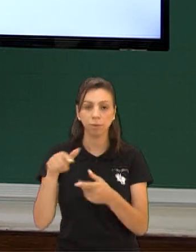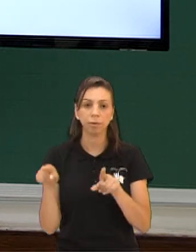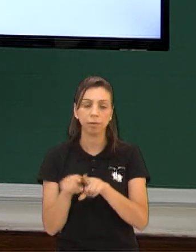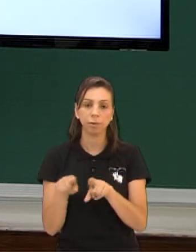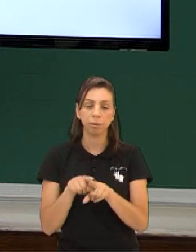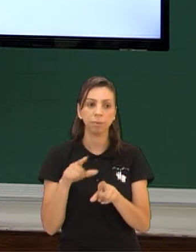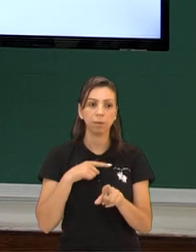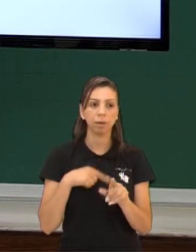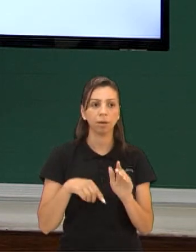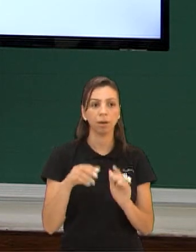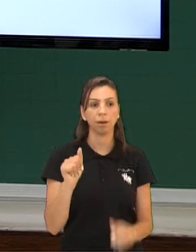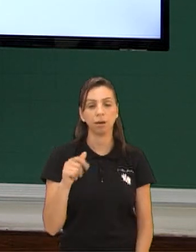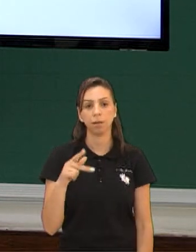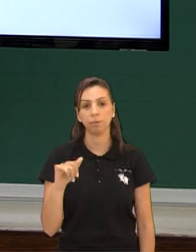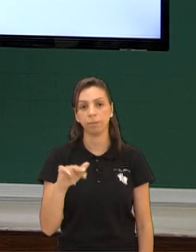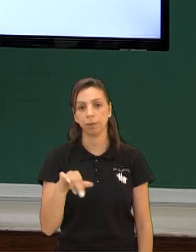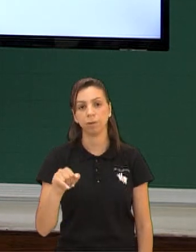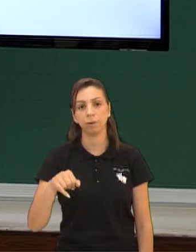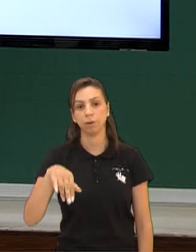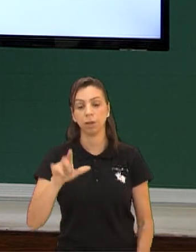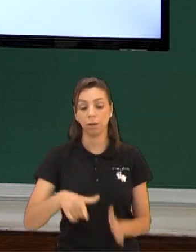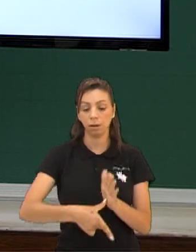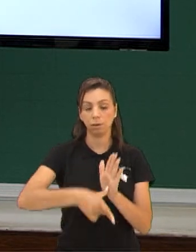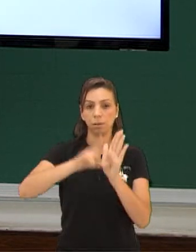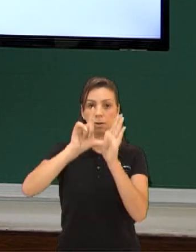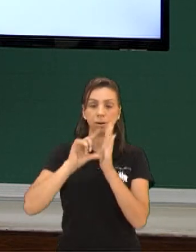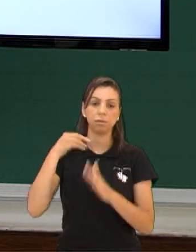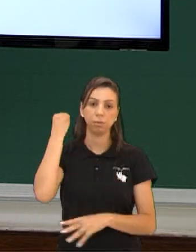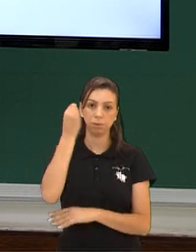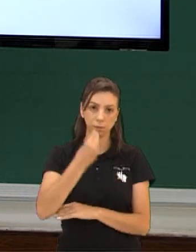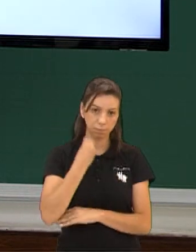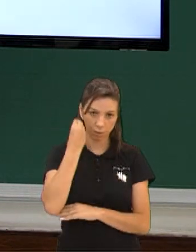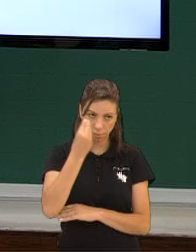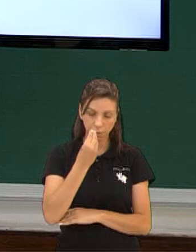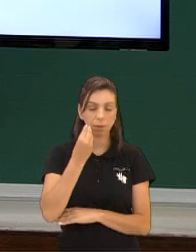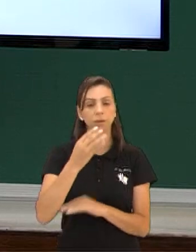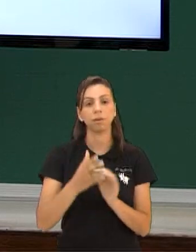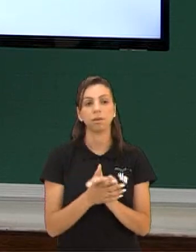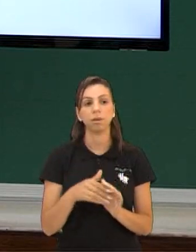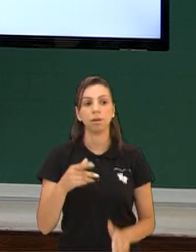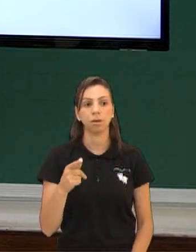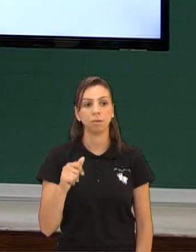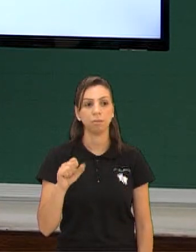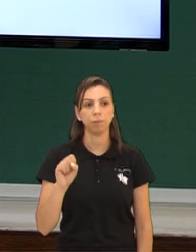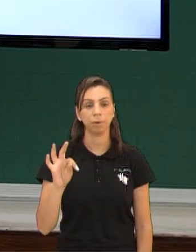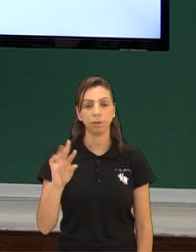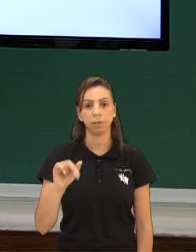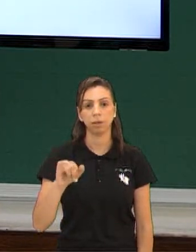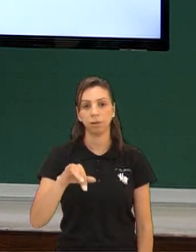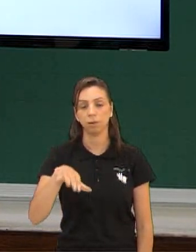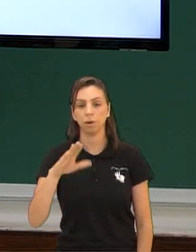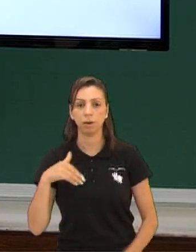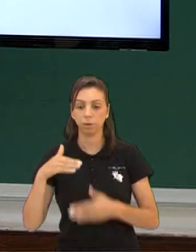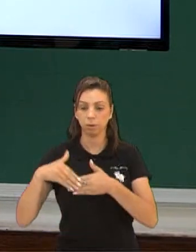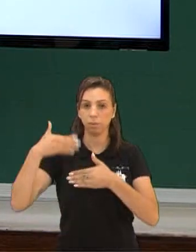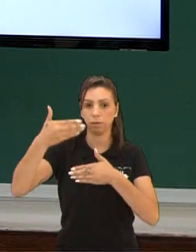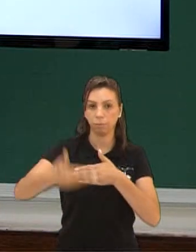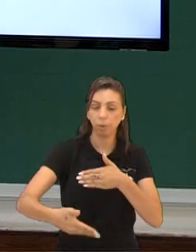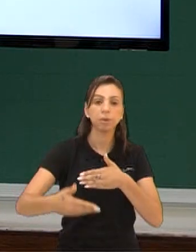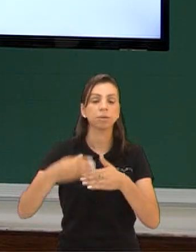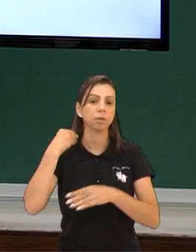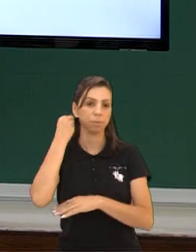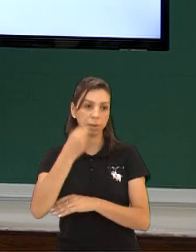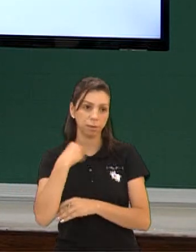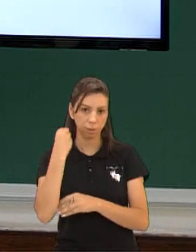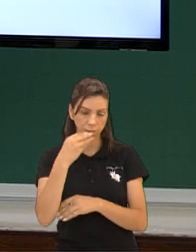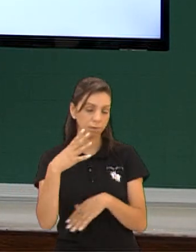priori são aquelas anteriores à experiência, e a posteriori aquelas que vêm em sequência da experiência.